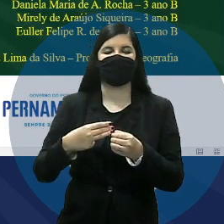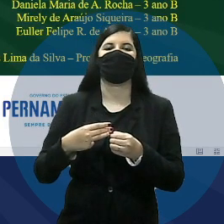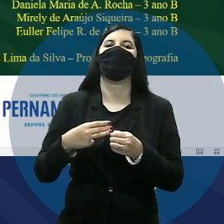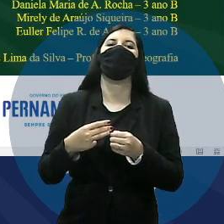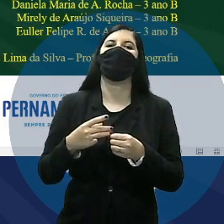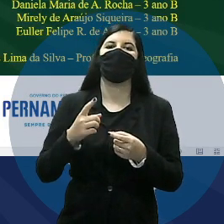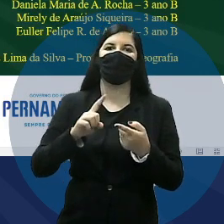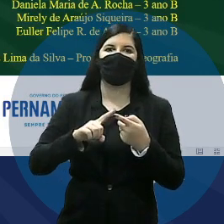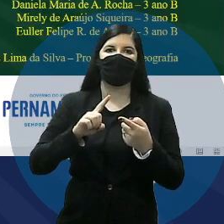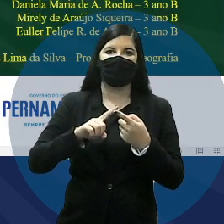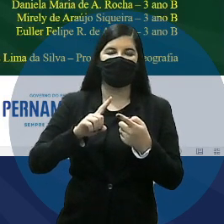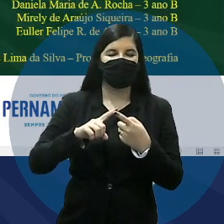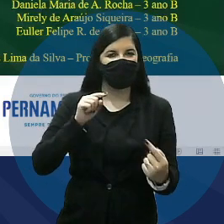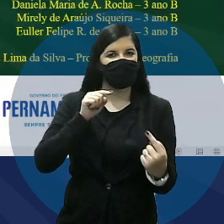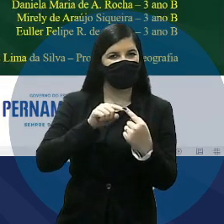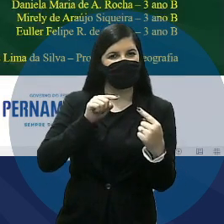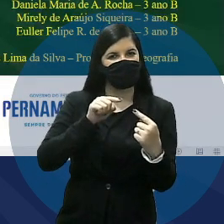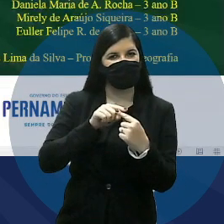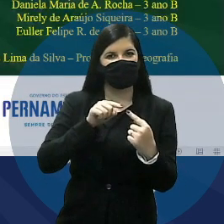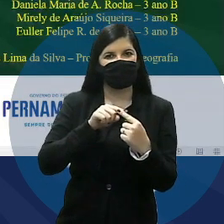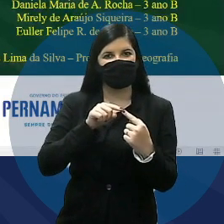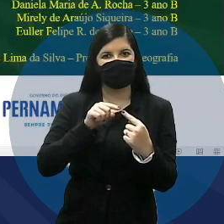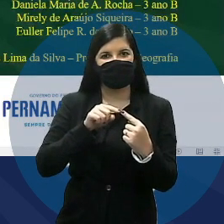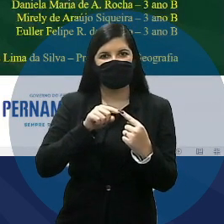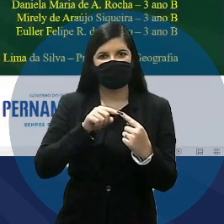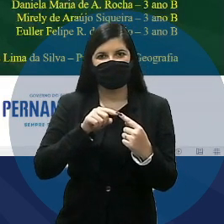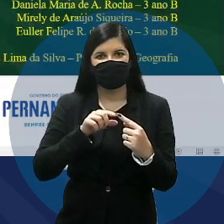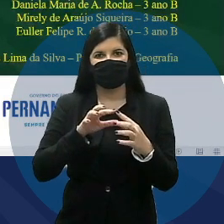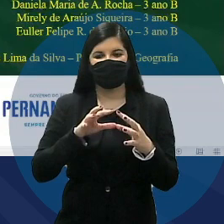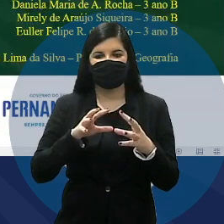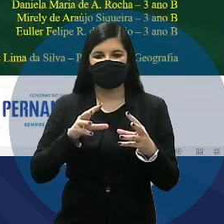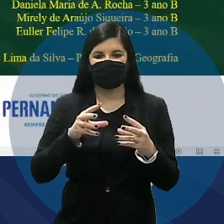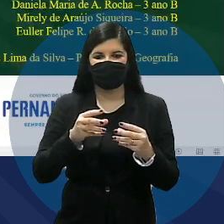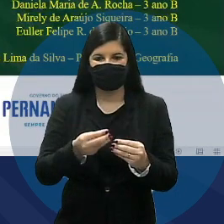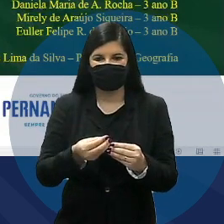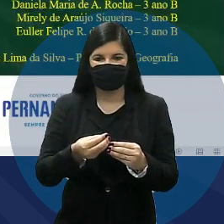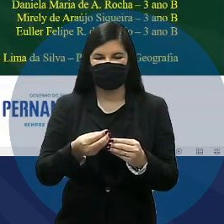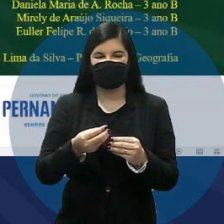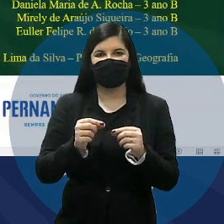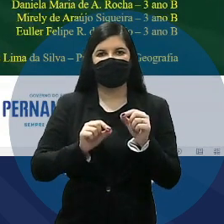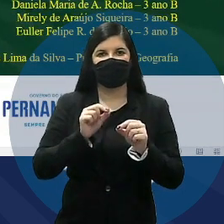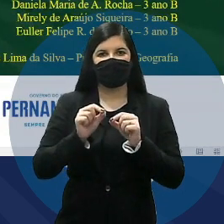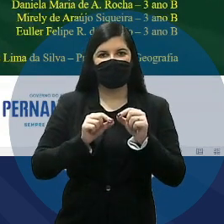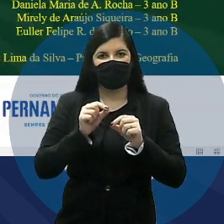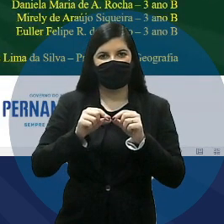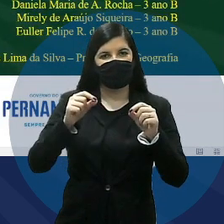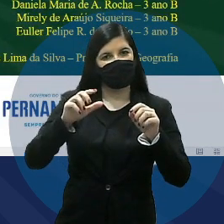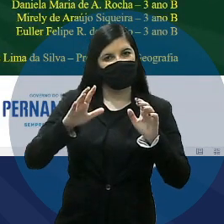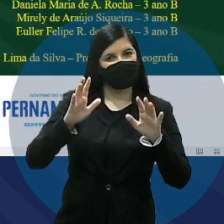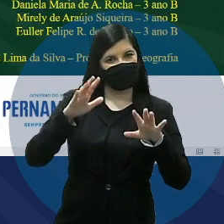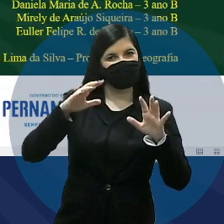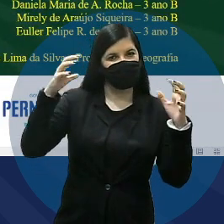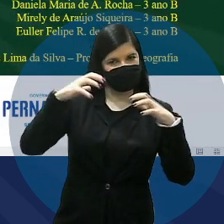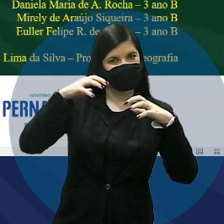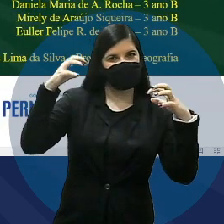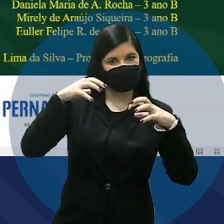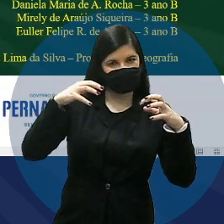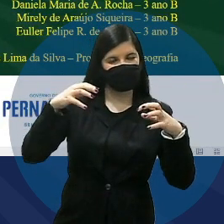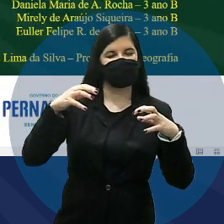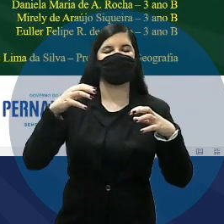está definida que tem como critérios o clima tropical, né? Tropical chuvoso, e com verão